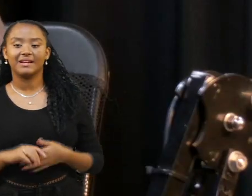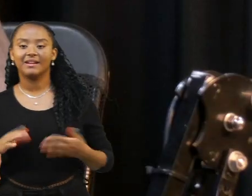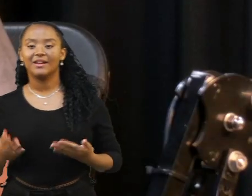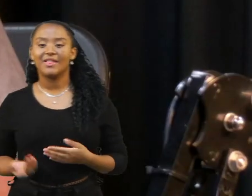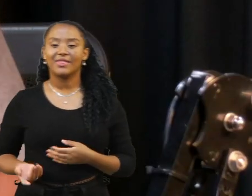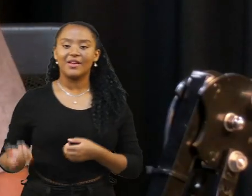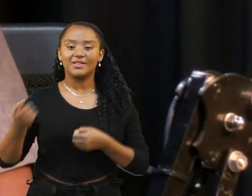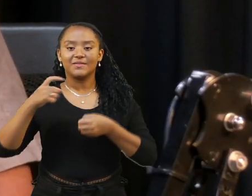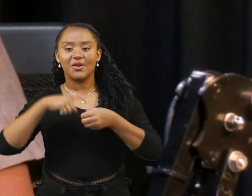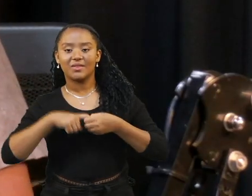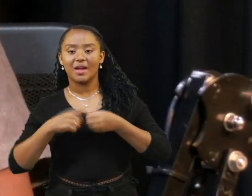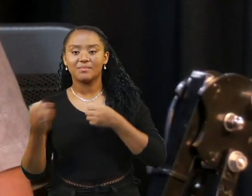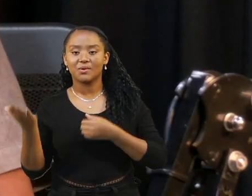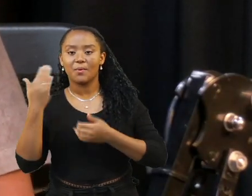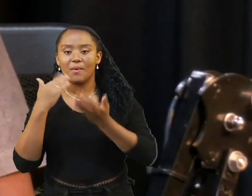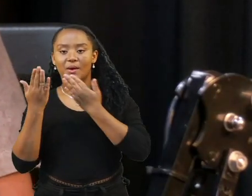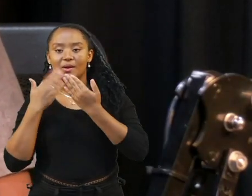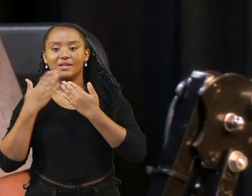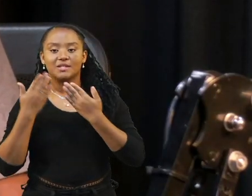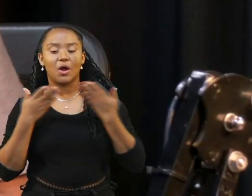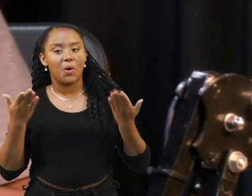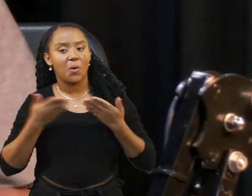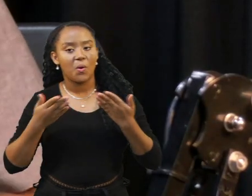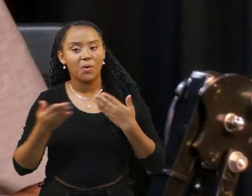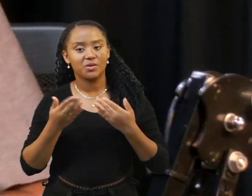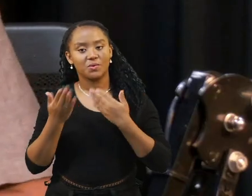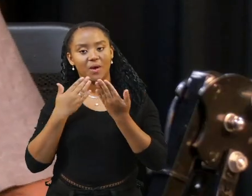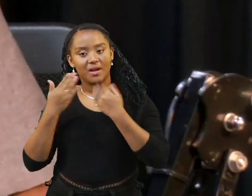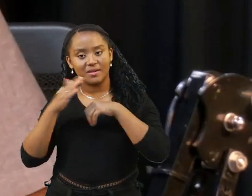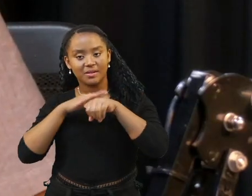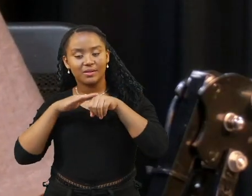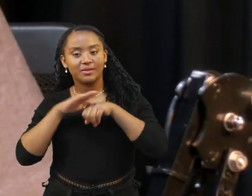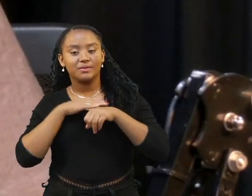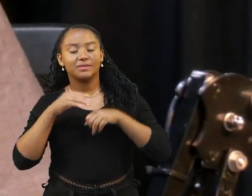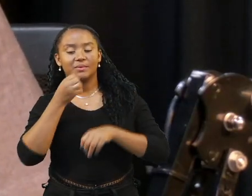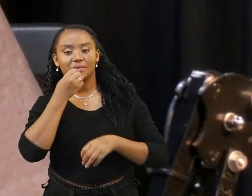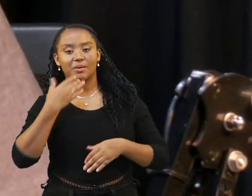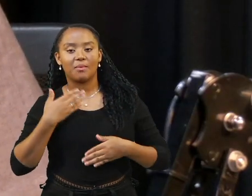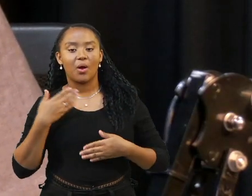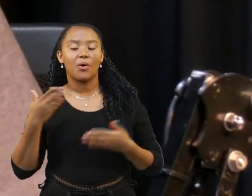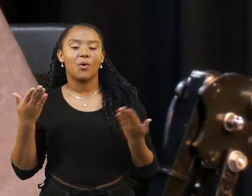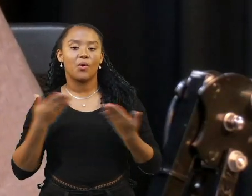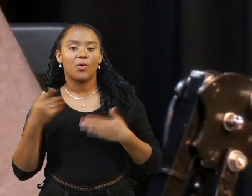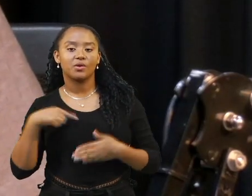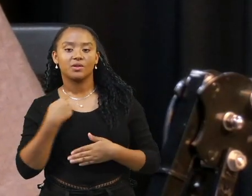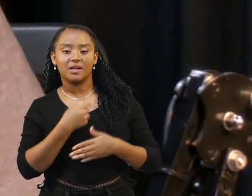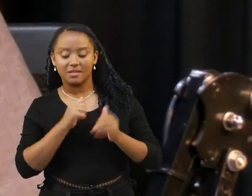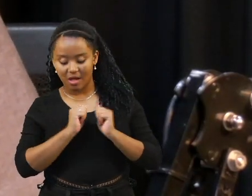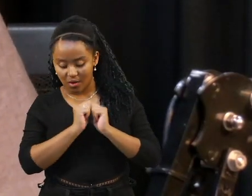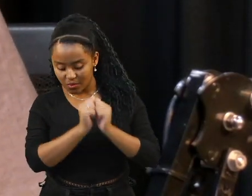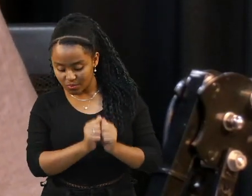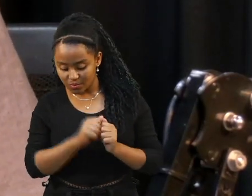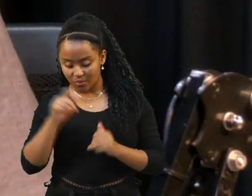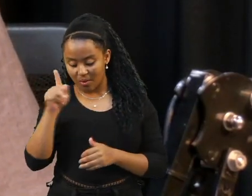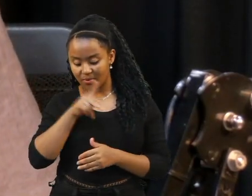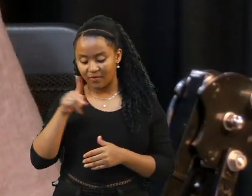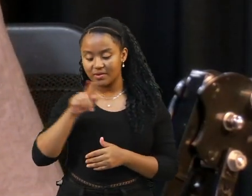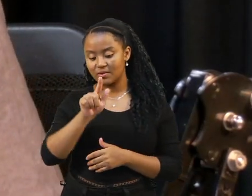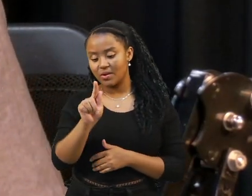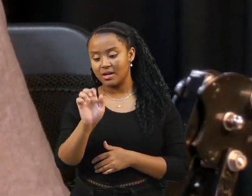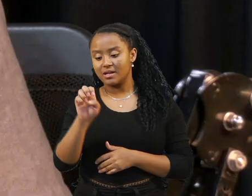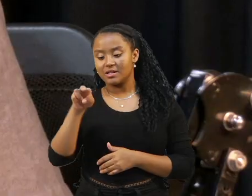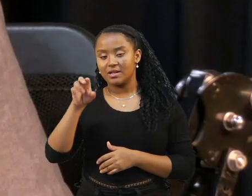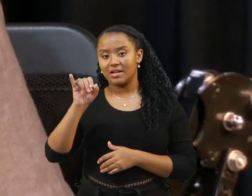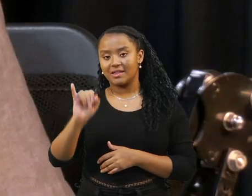Estamos de volta com o Bora Prosear. Hoje o papo tá agradável. Hoje nós estamos aqui com a... Como é que é? Professora Geni